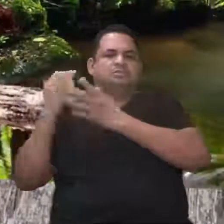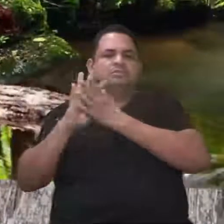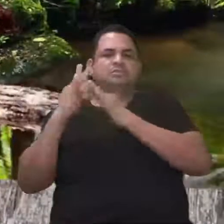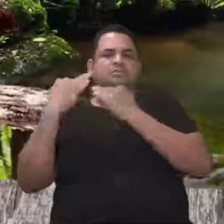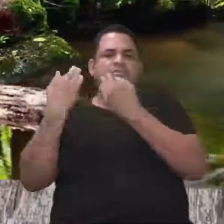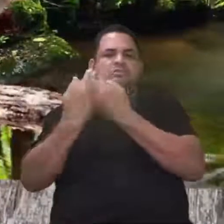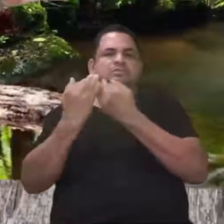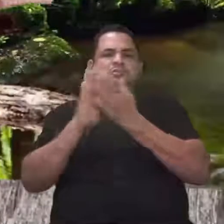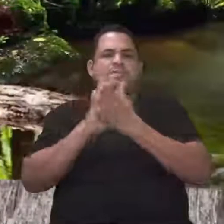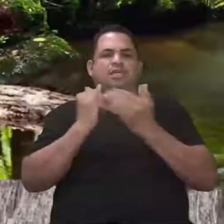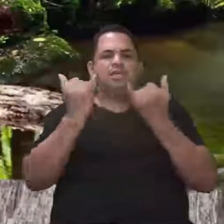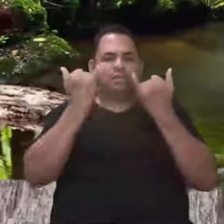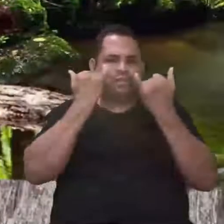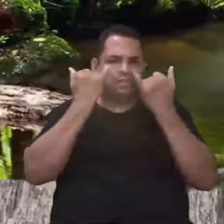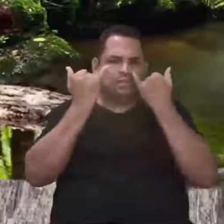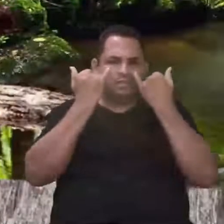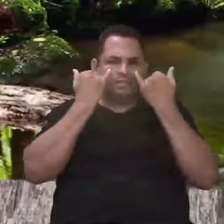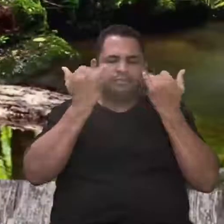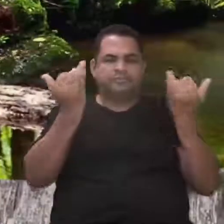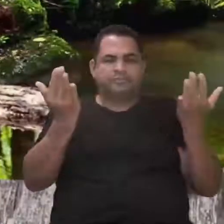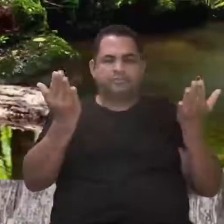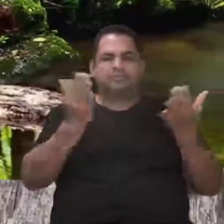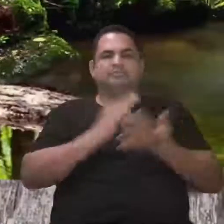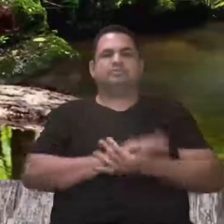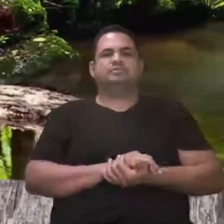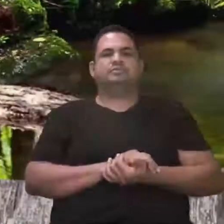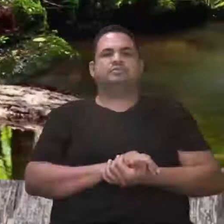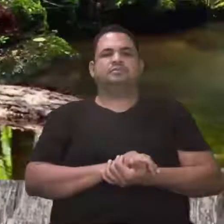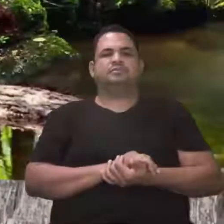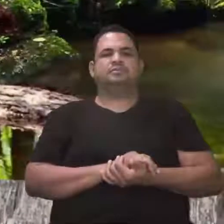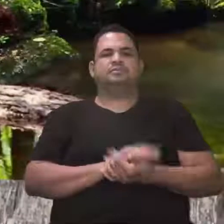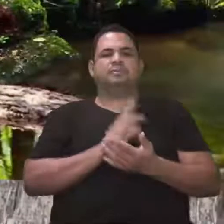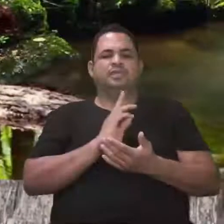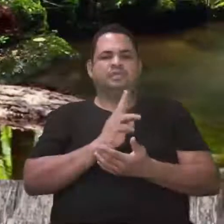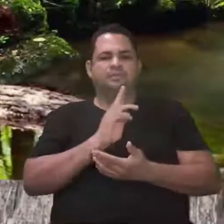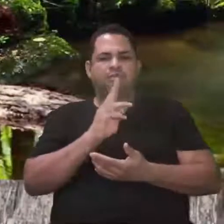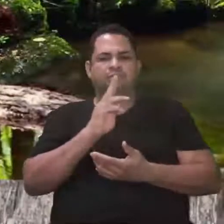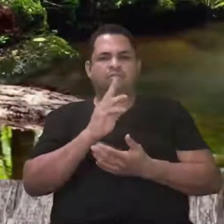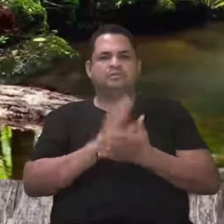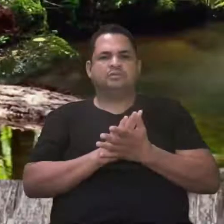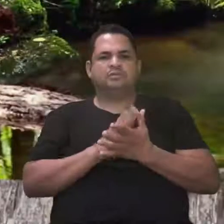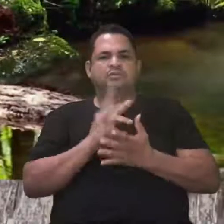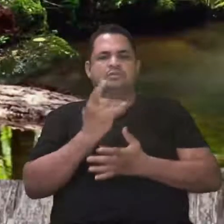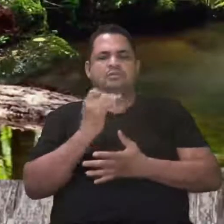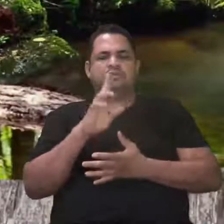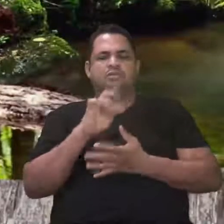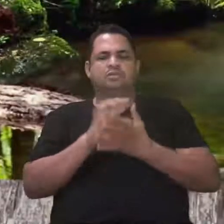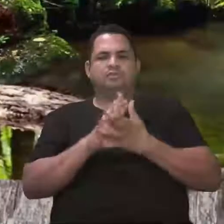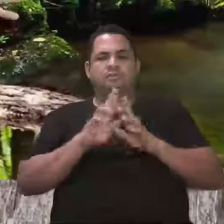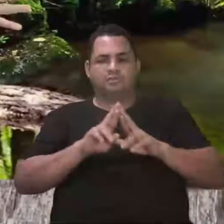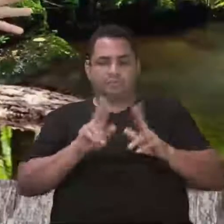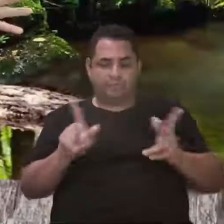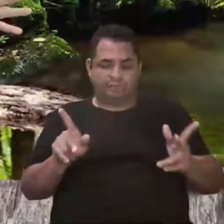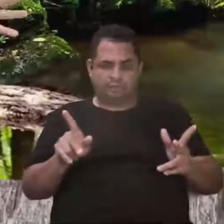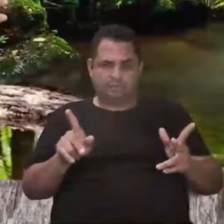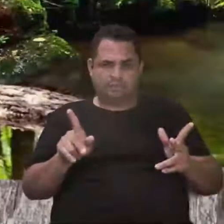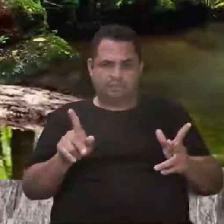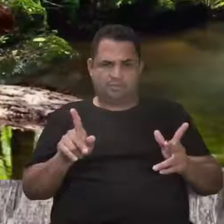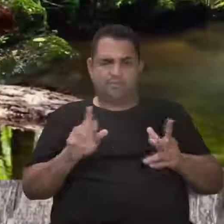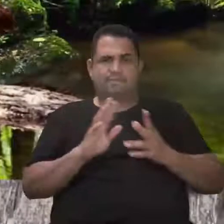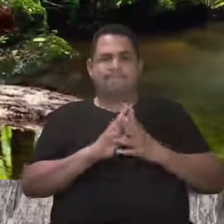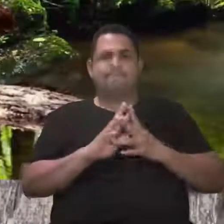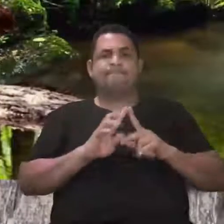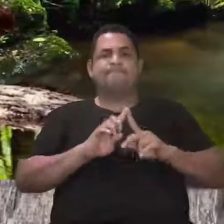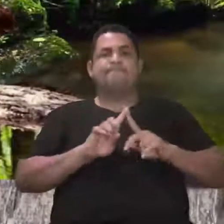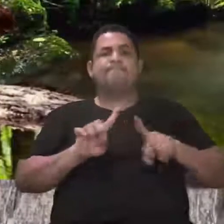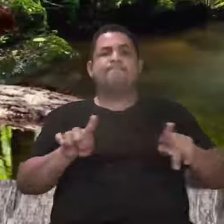Temos informações deles. Então, é o processo de homologia. São diferentes,